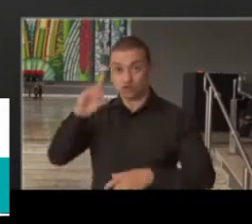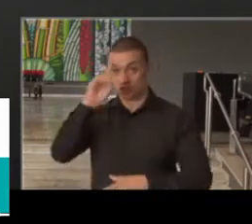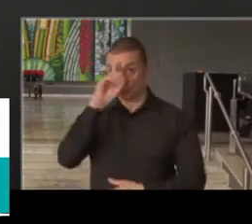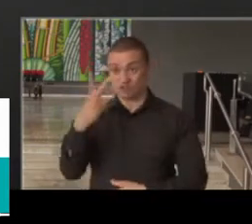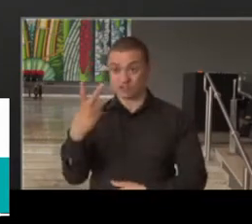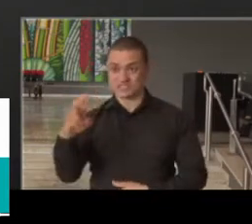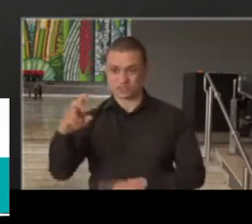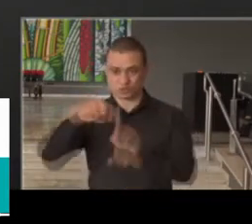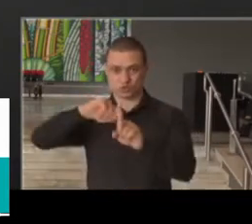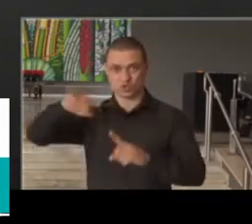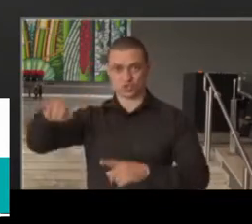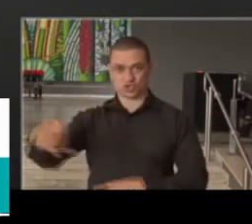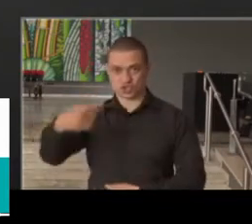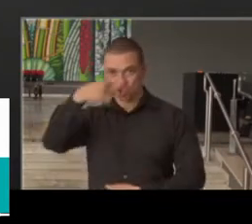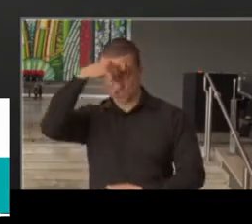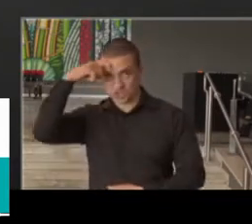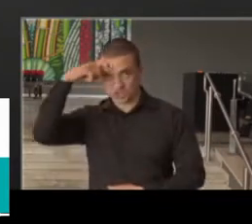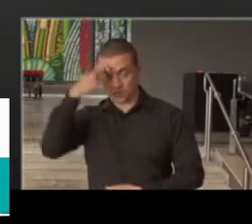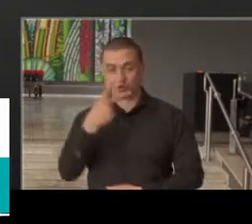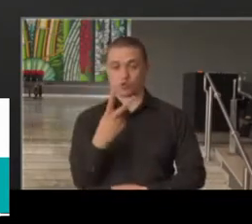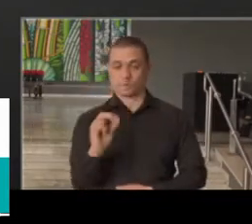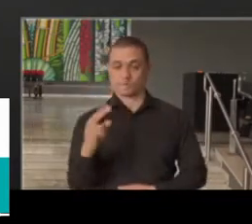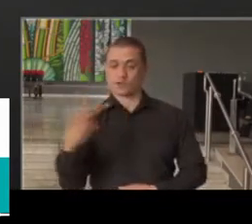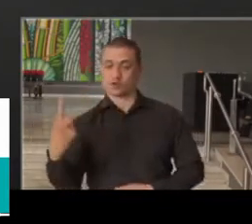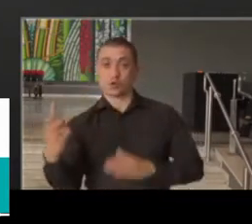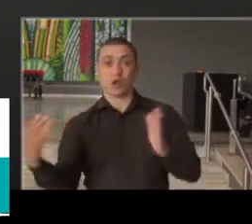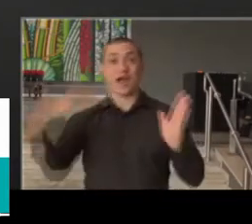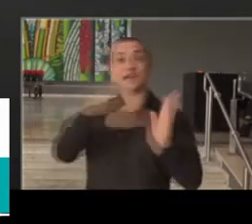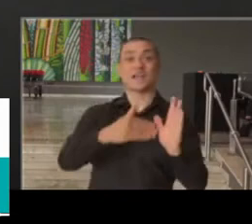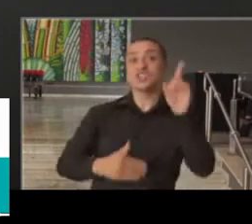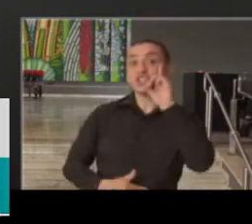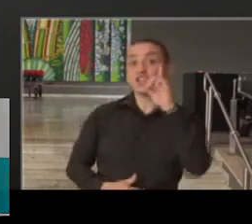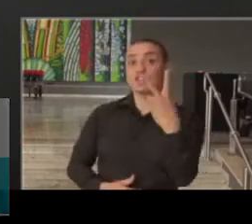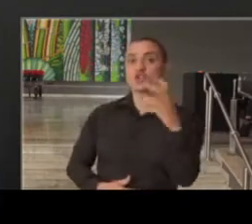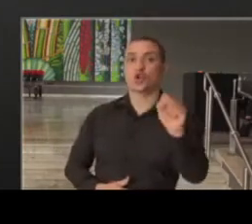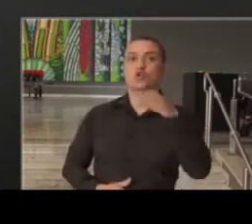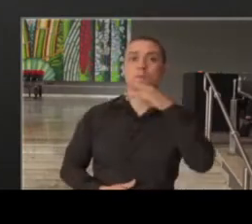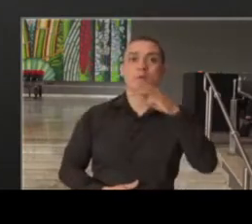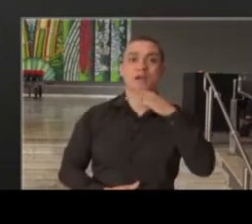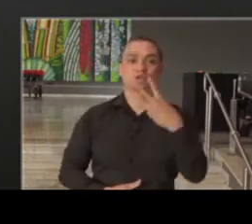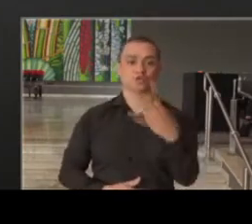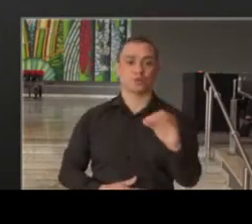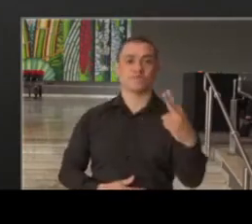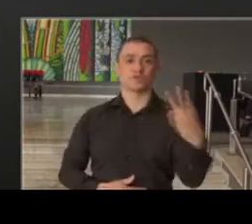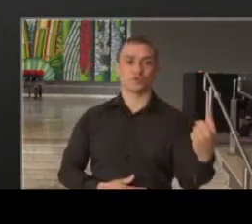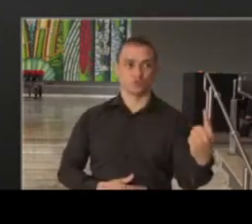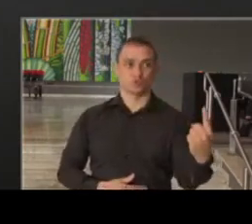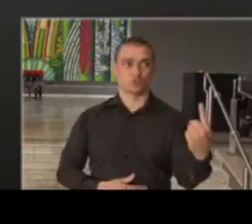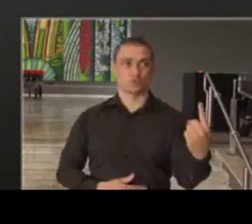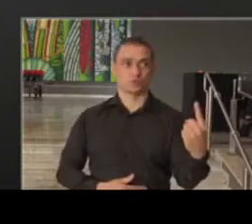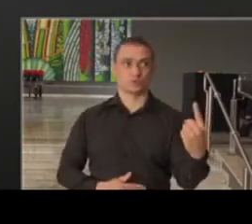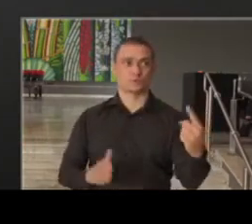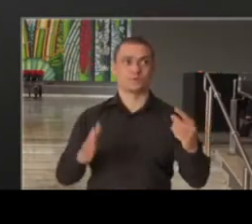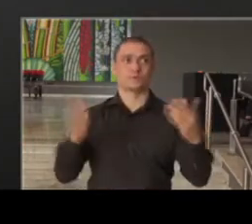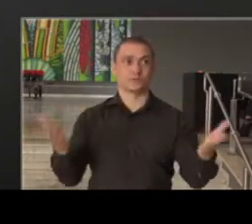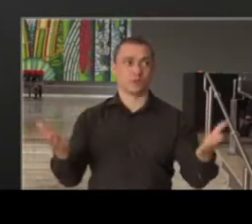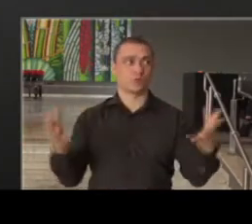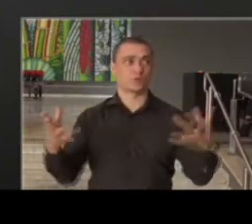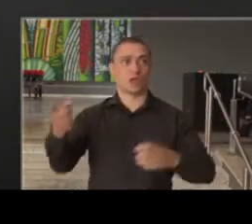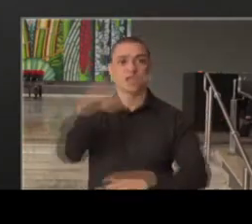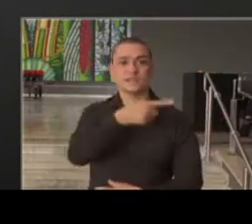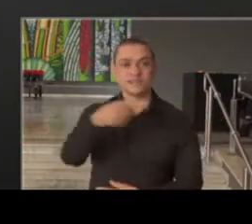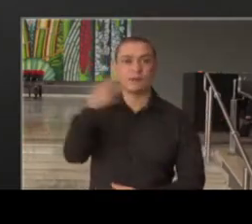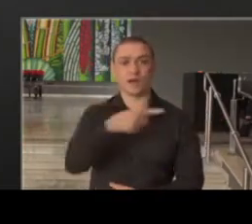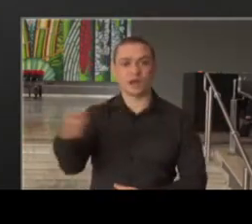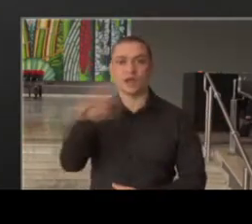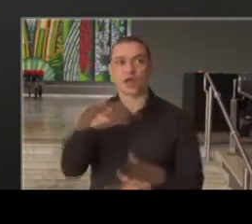de janeiro de 2021 a 28 de março de 2021, portanto, 9 semanas,